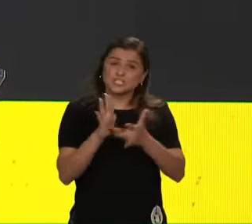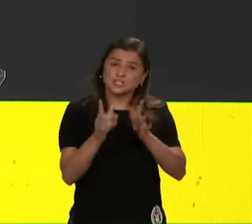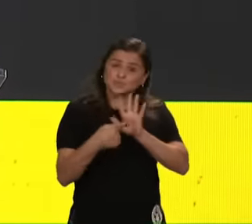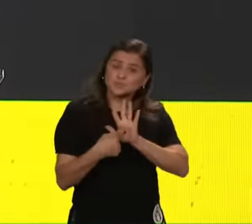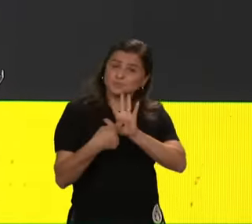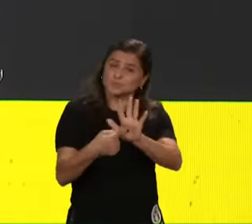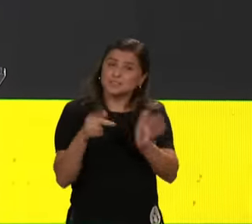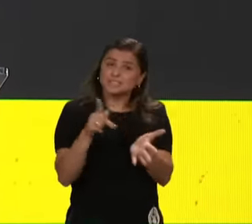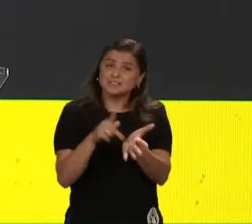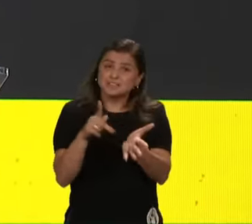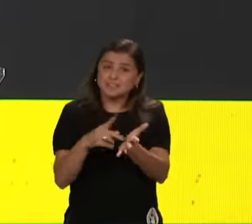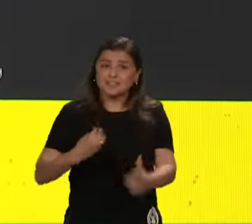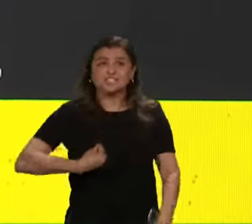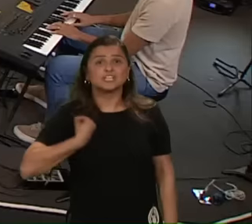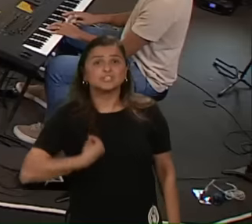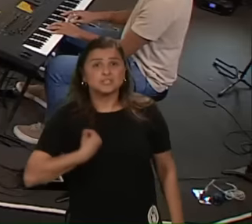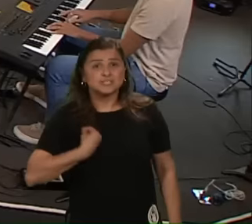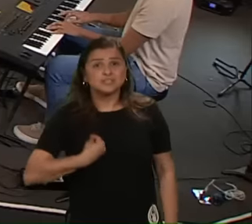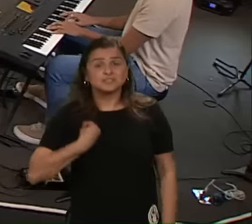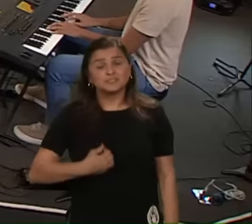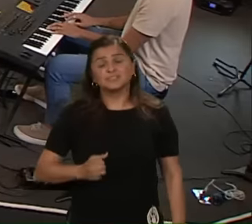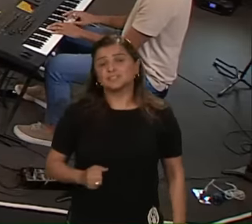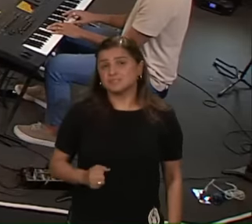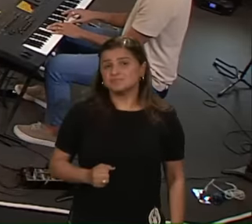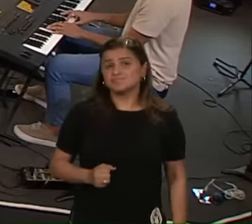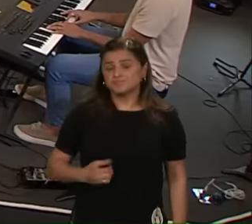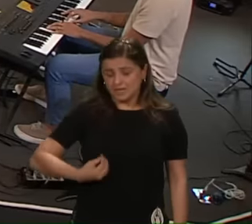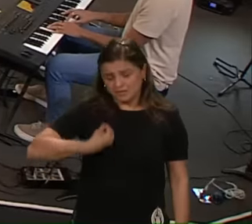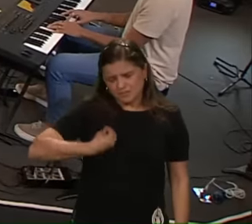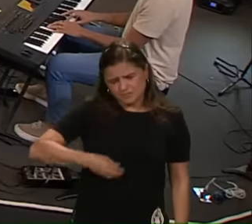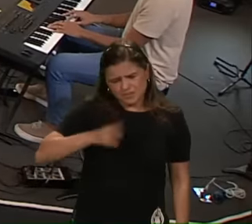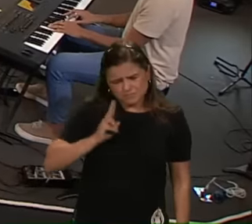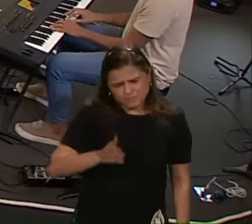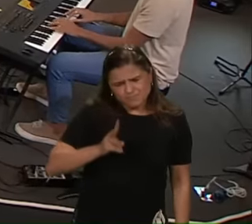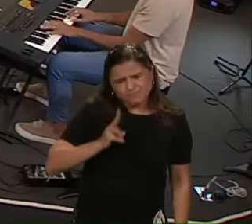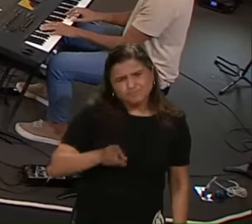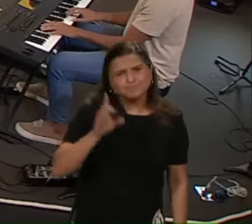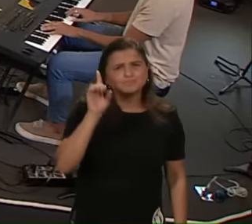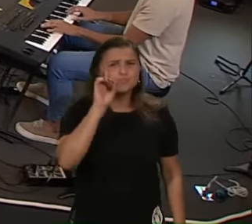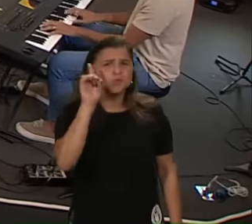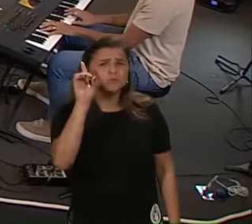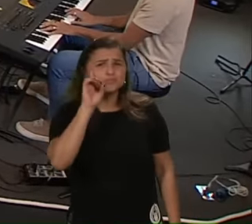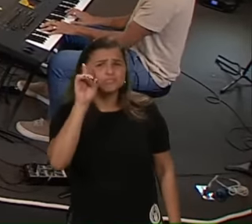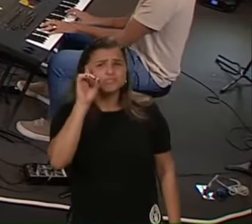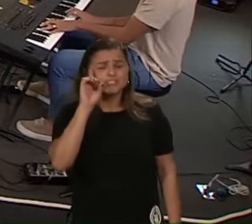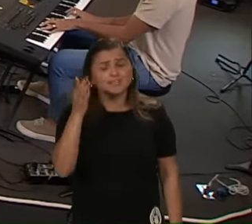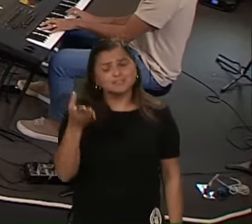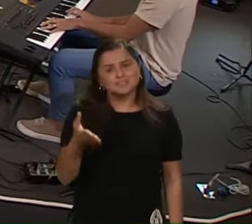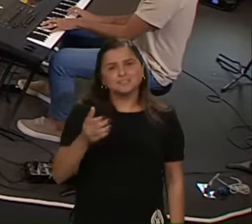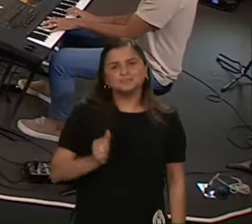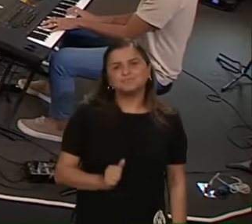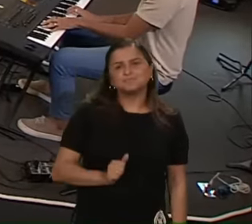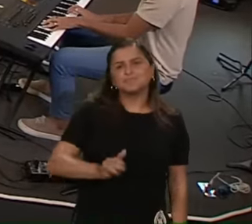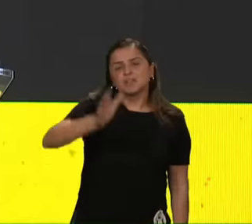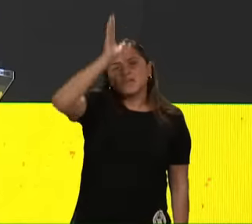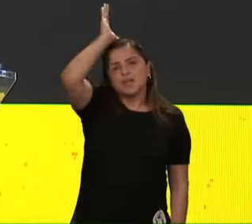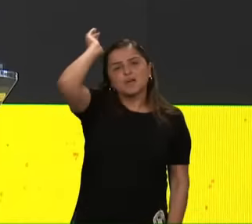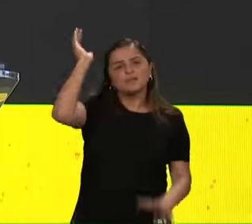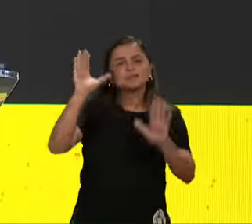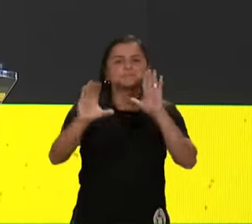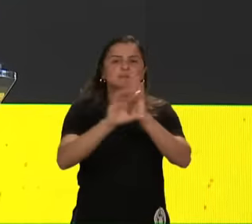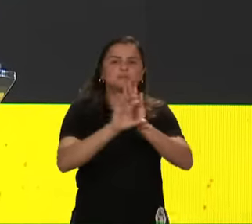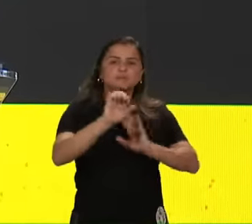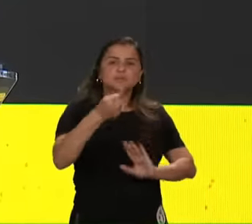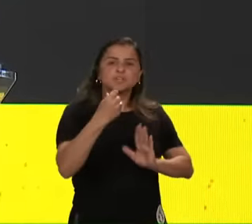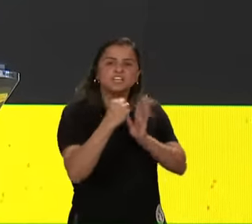na nossa vida para caminharmos vivendo desta maneira. Romanos capítulo 8, verso